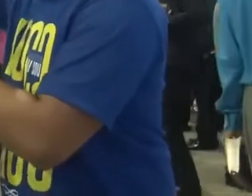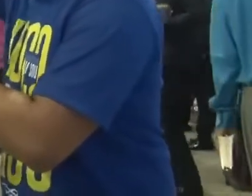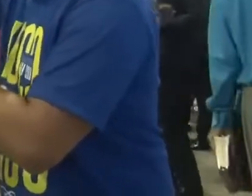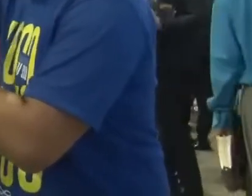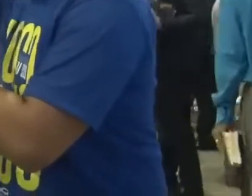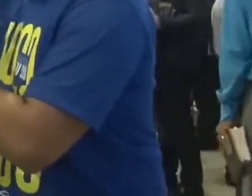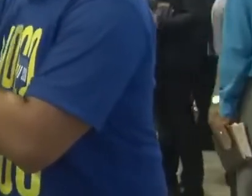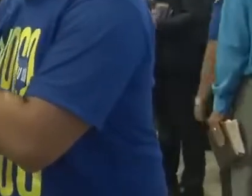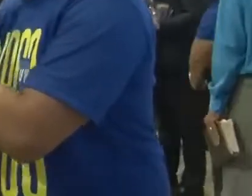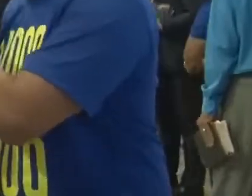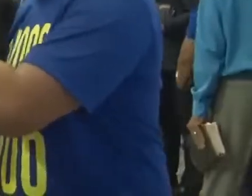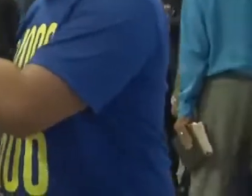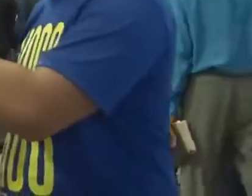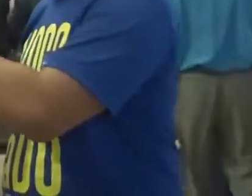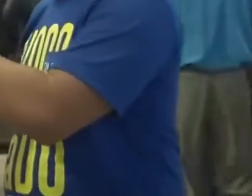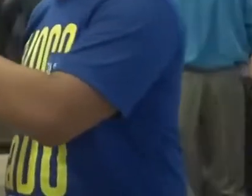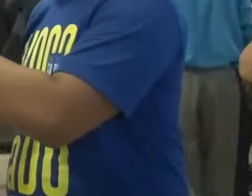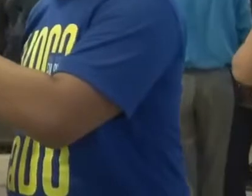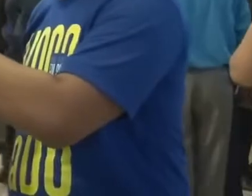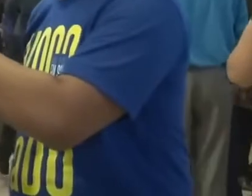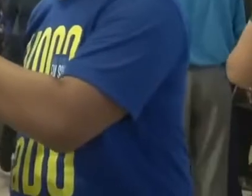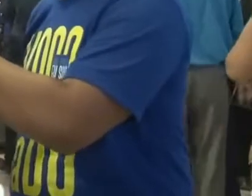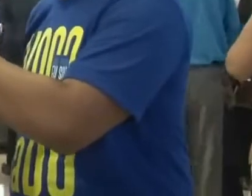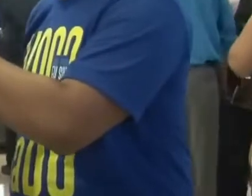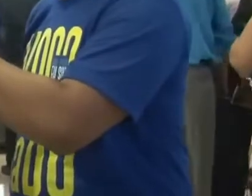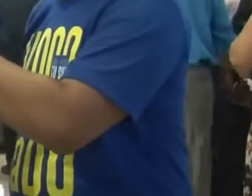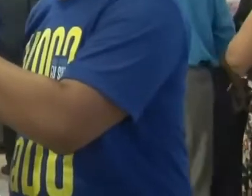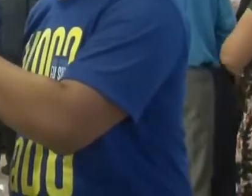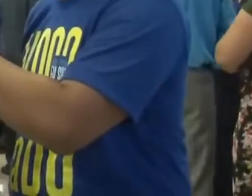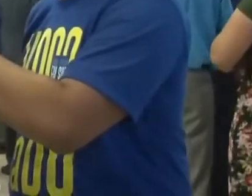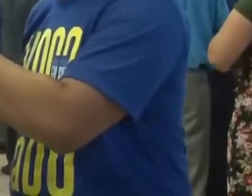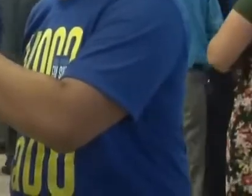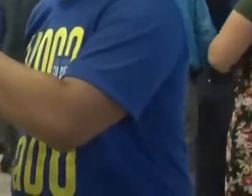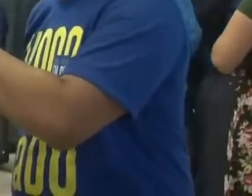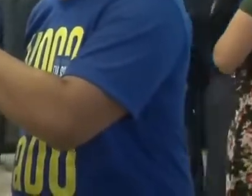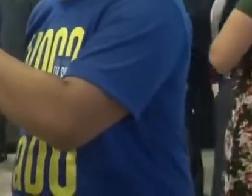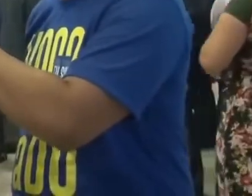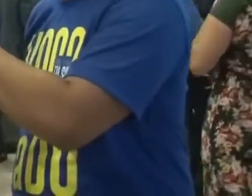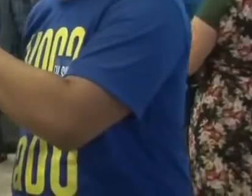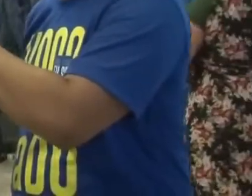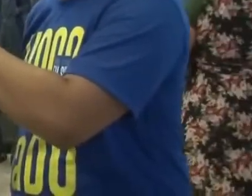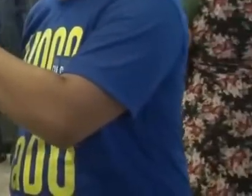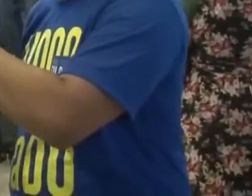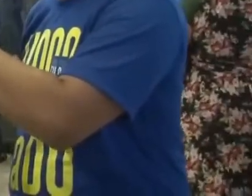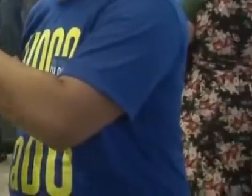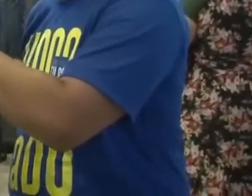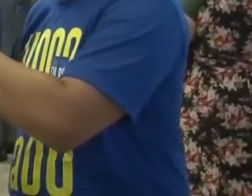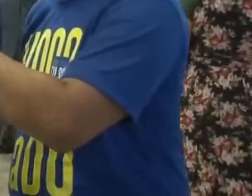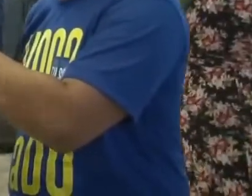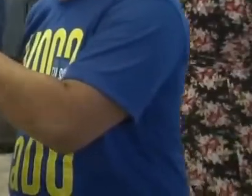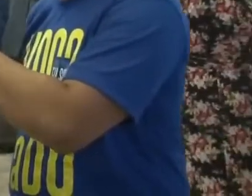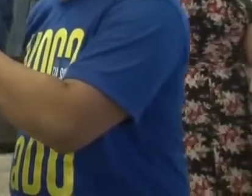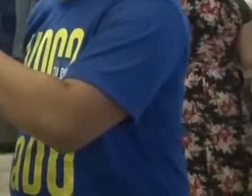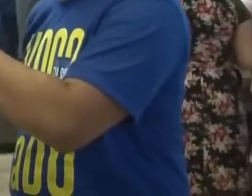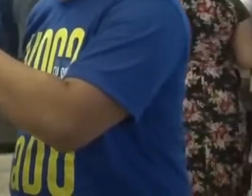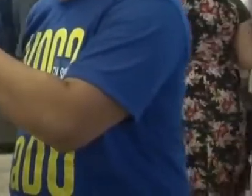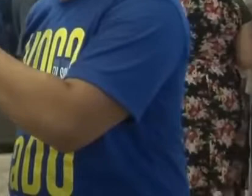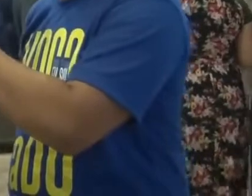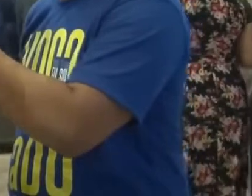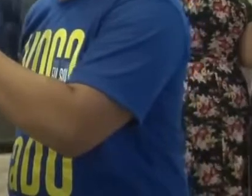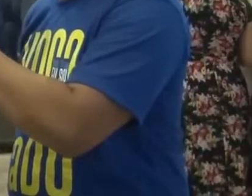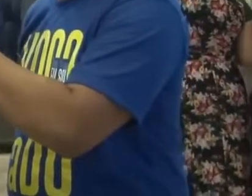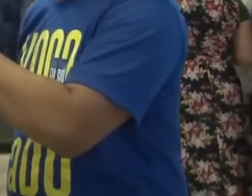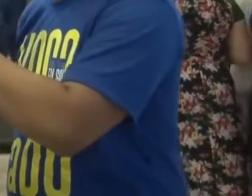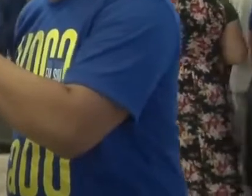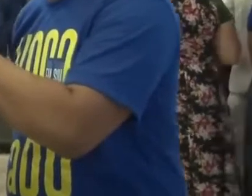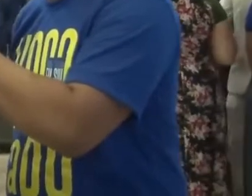grande avivamento para a nação brasileira? Sem dúvida. É a hora. E nós não vamos voltar para trás. Vamos cheios do Espírito,